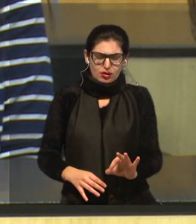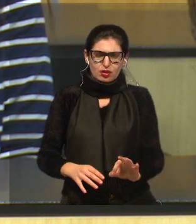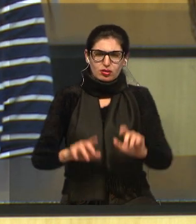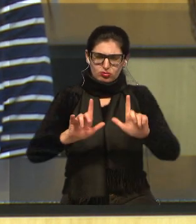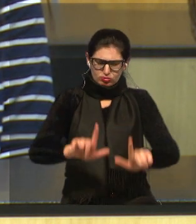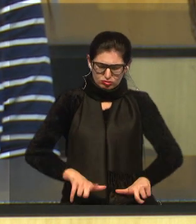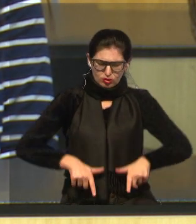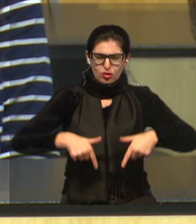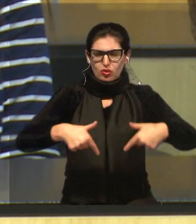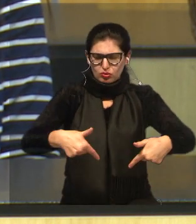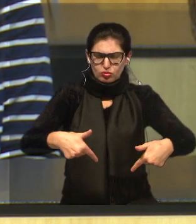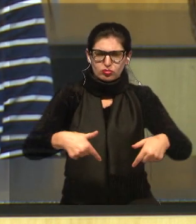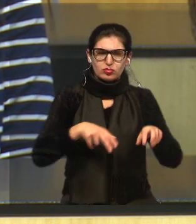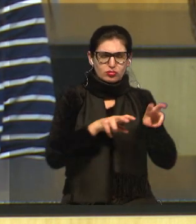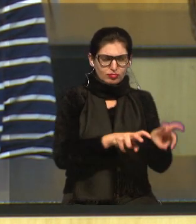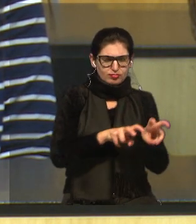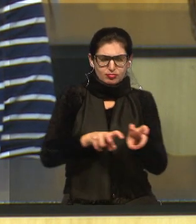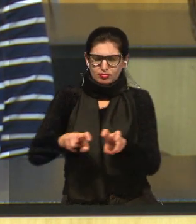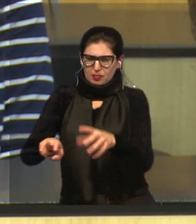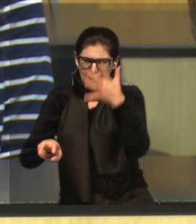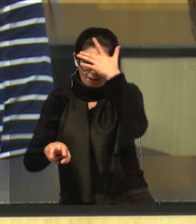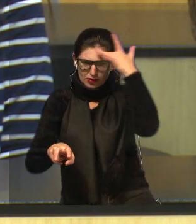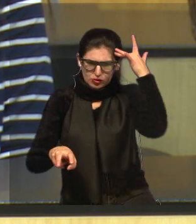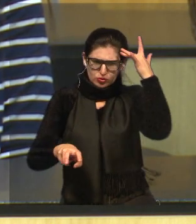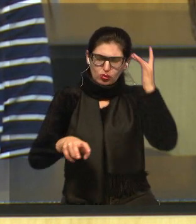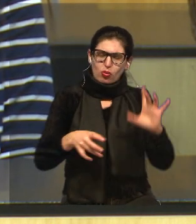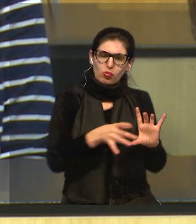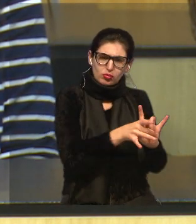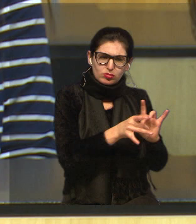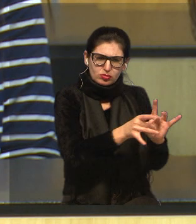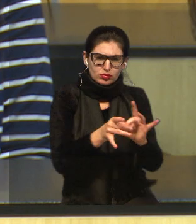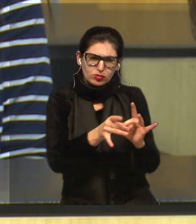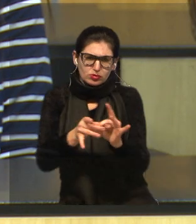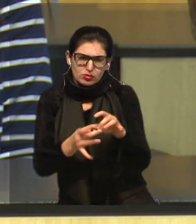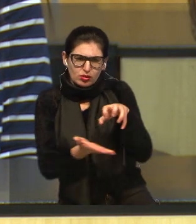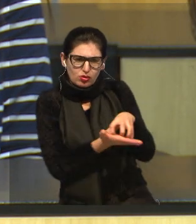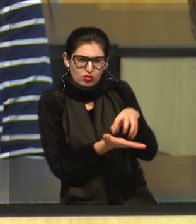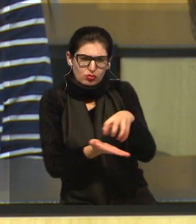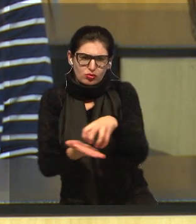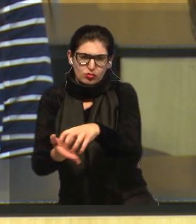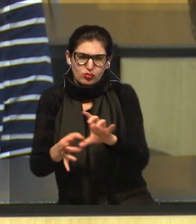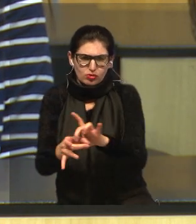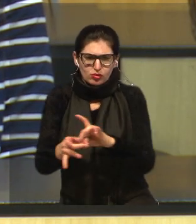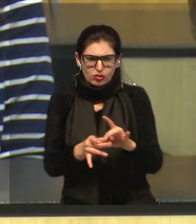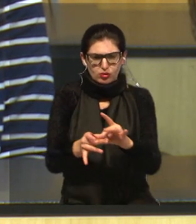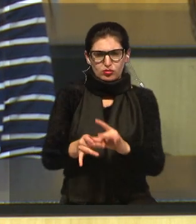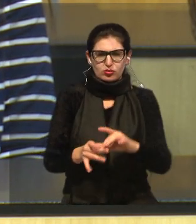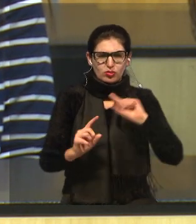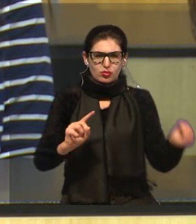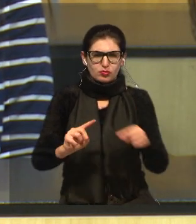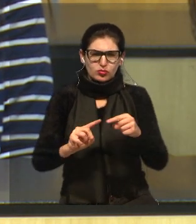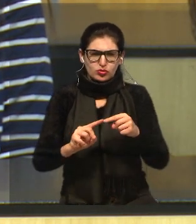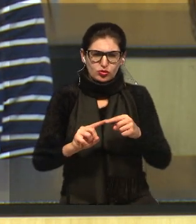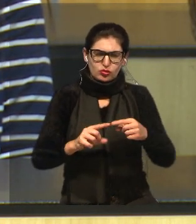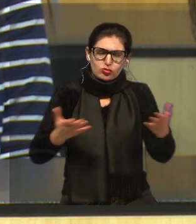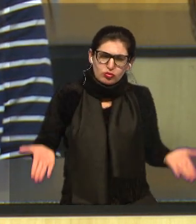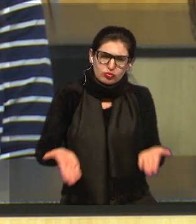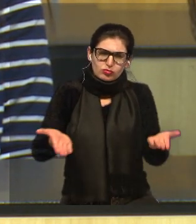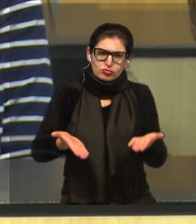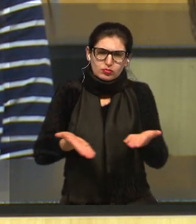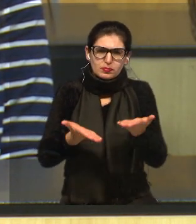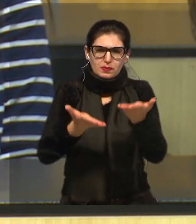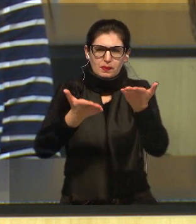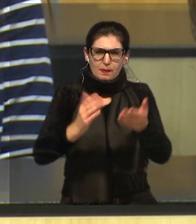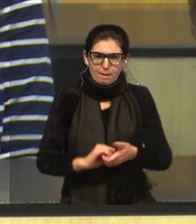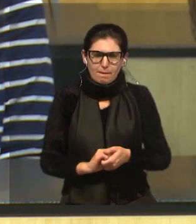mesa, tenho certeza, estão de braços dados e na busca de investimento no momento em que ela dá